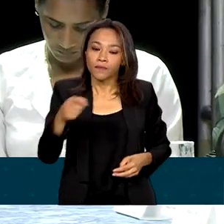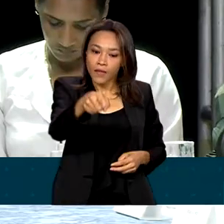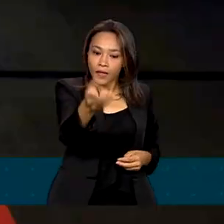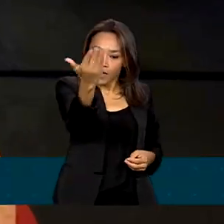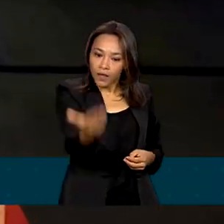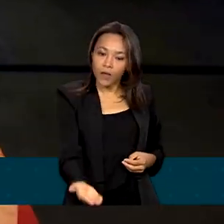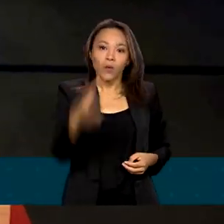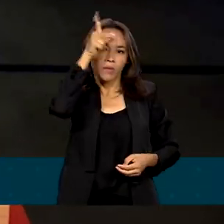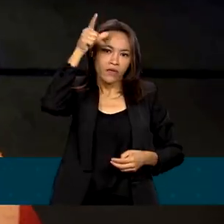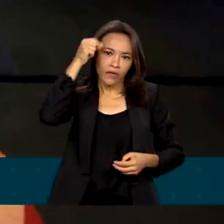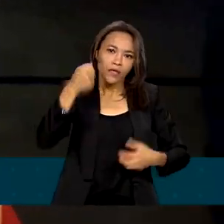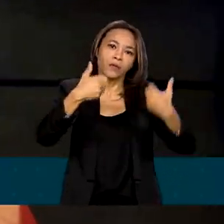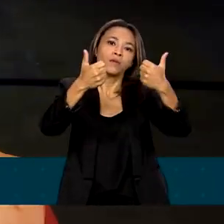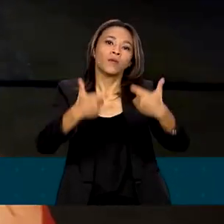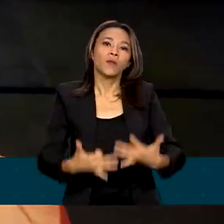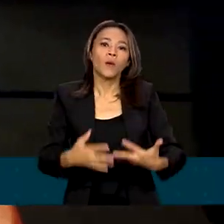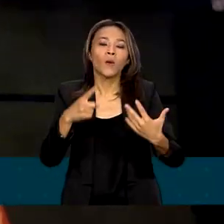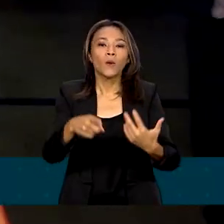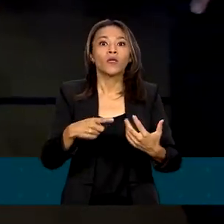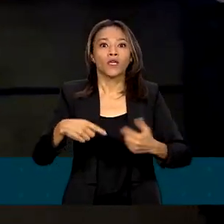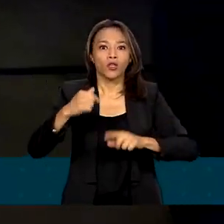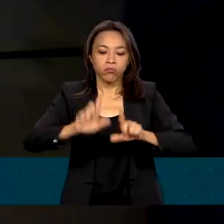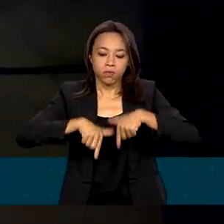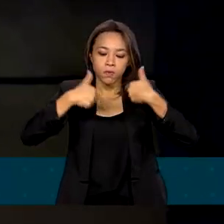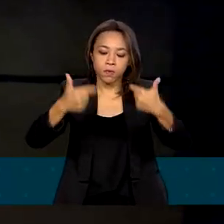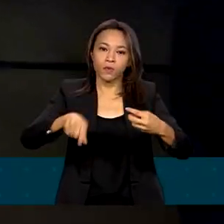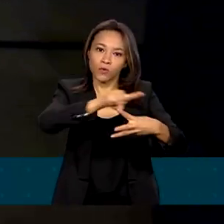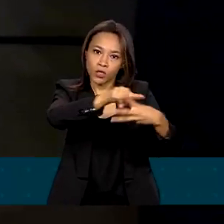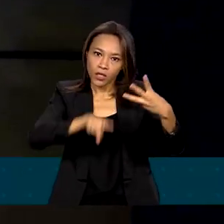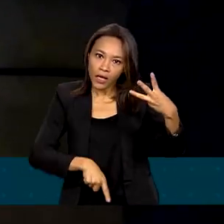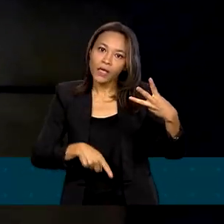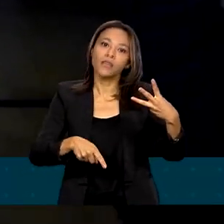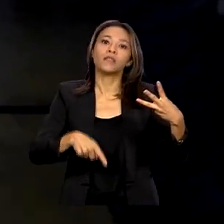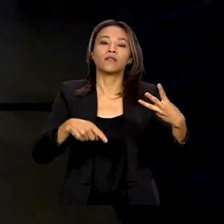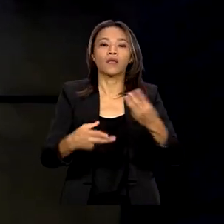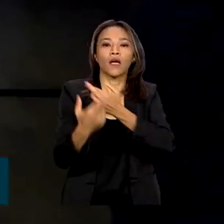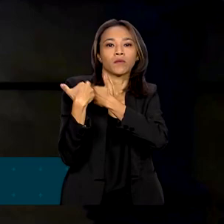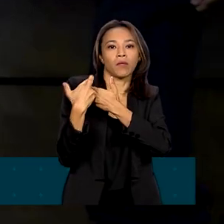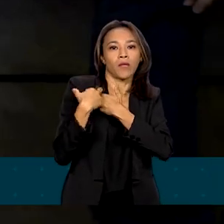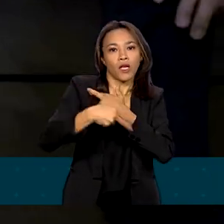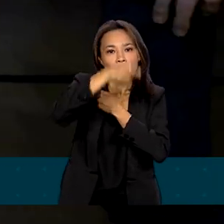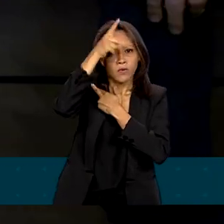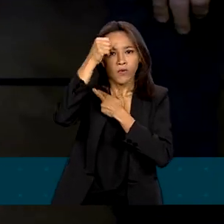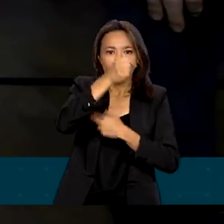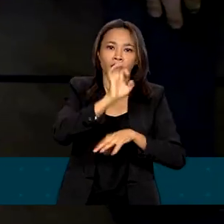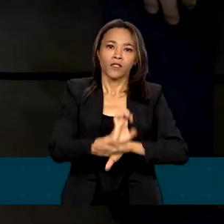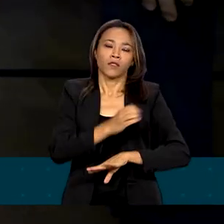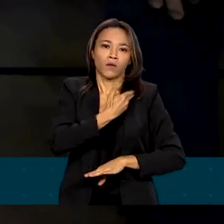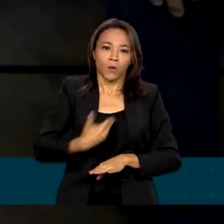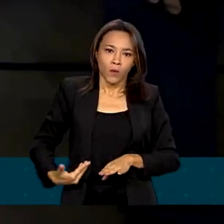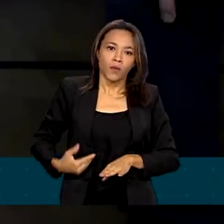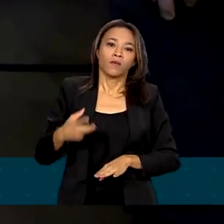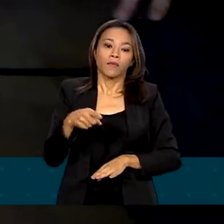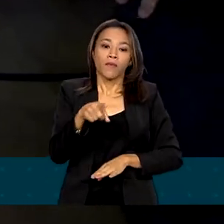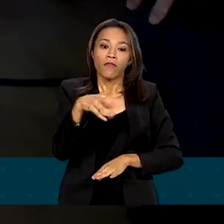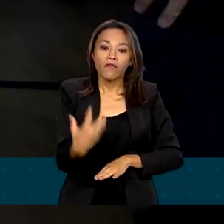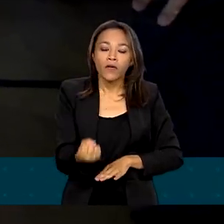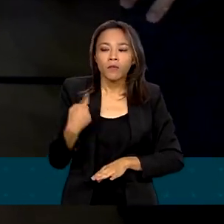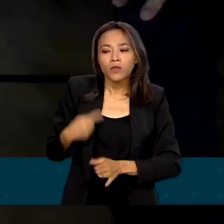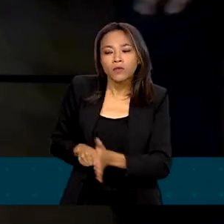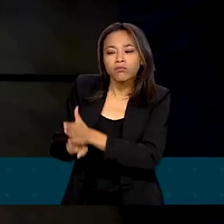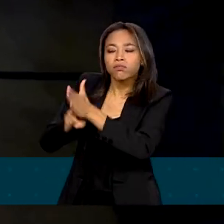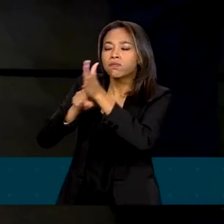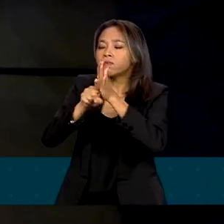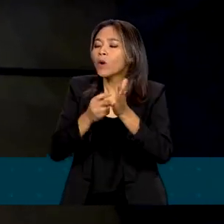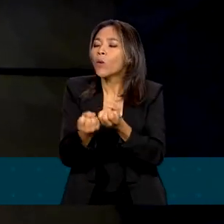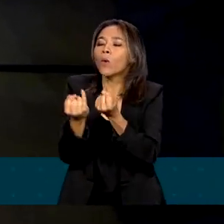Augusto o plano de ação entre as três esferas já começou a gente vai ter que fazer a acomodação de um grande número de pessoas desabrigadas